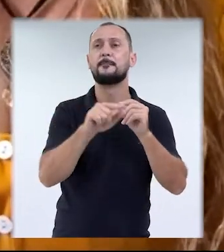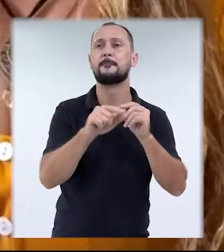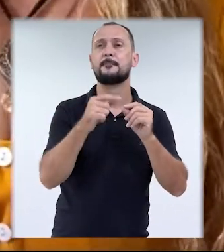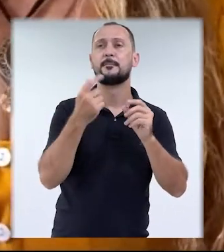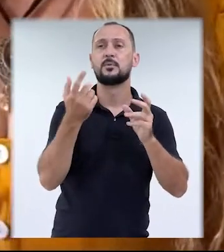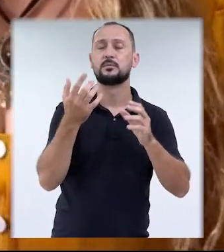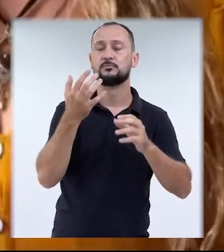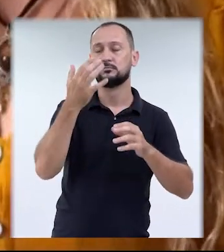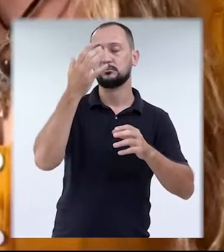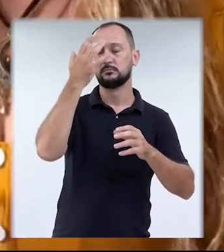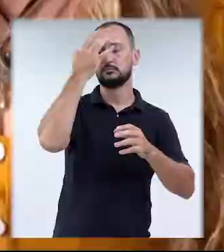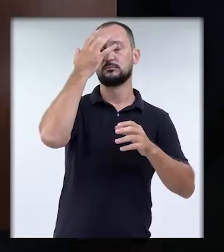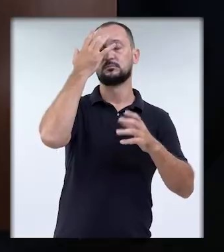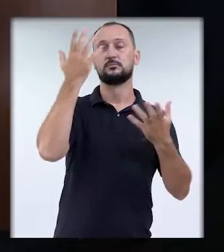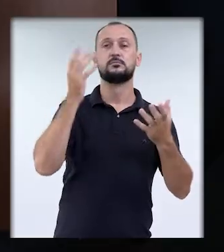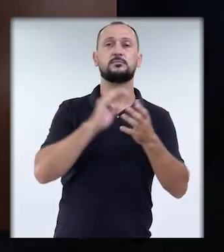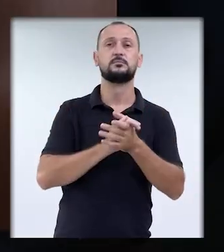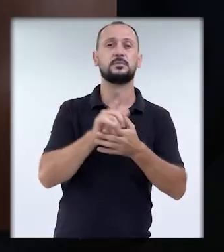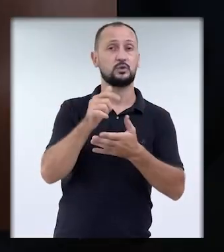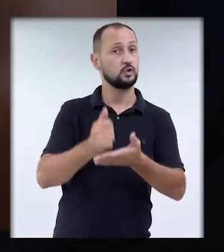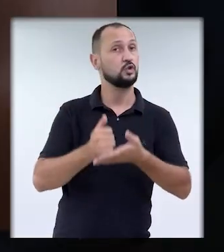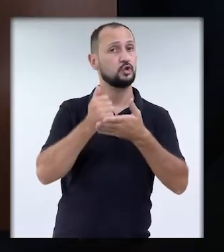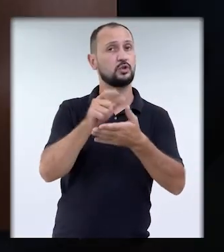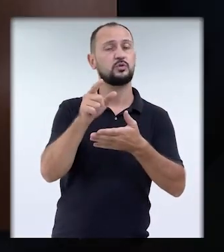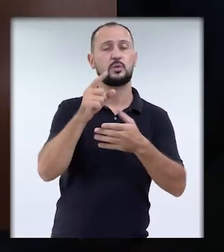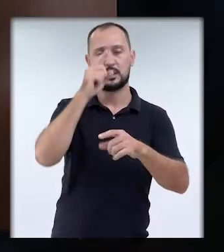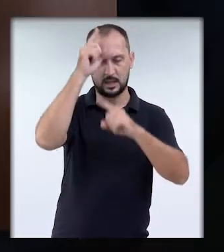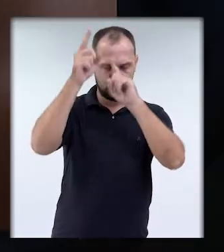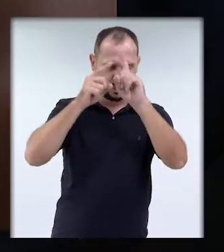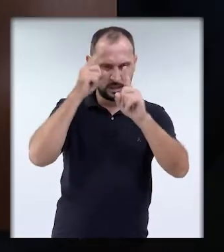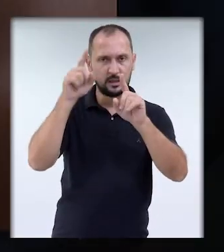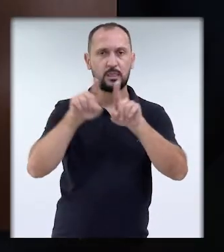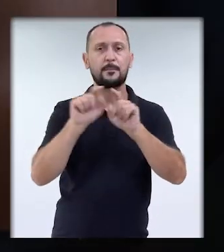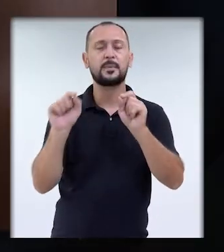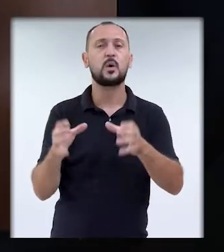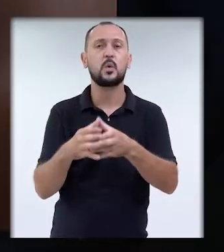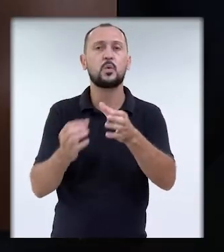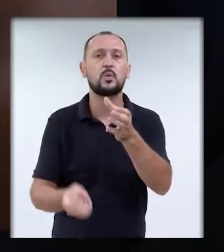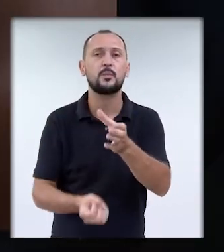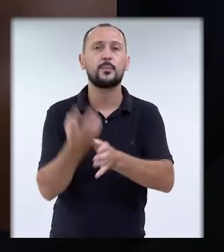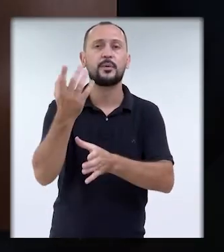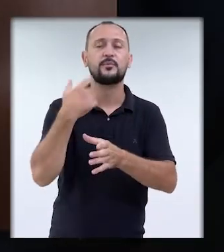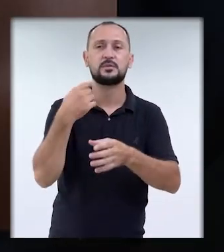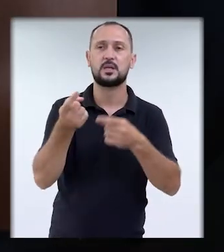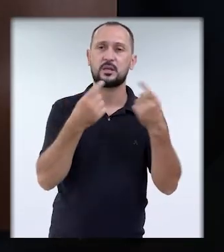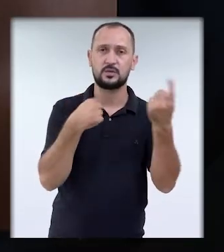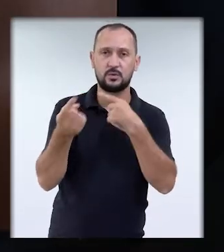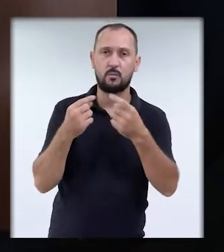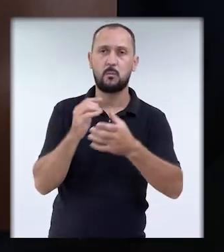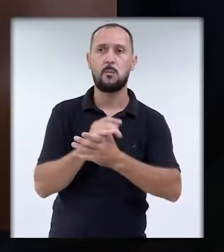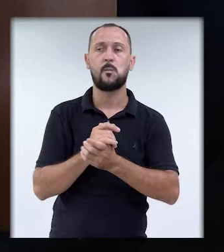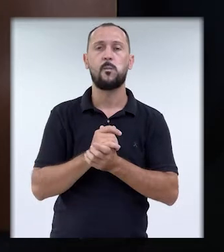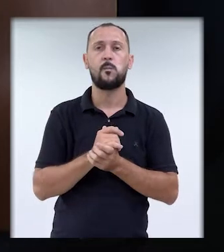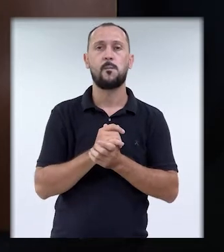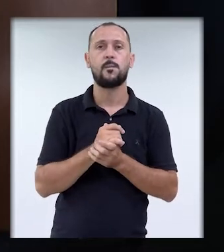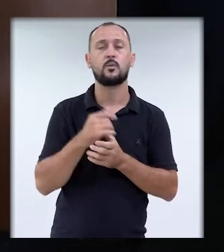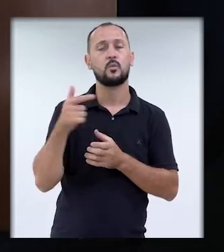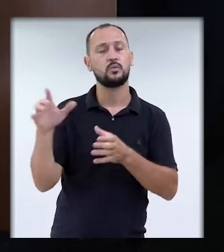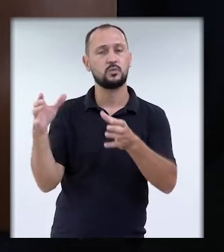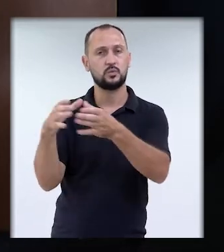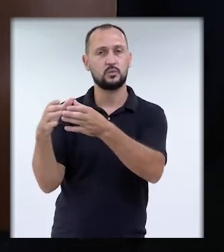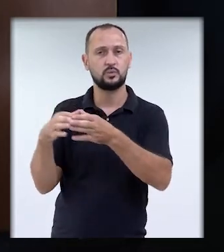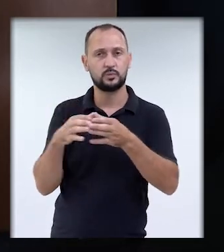de uma forma simbólica. Isso te levou a estar criando, então, o grupo para você poder estar debatendo isso com